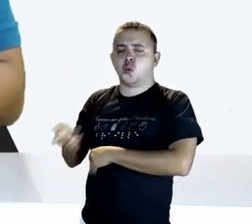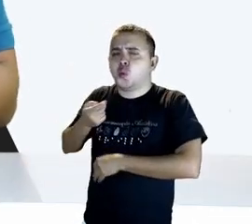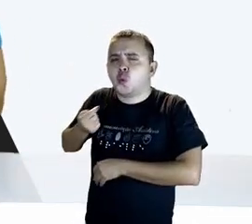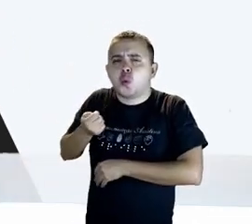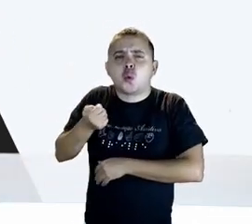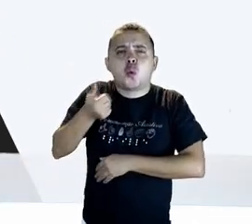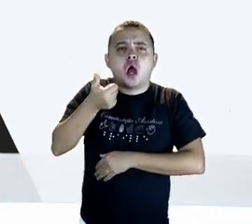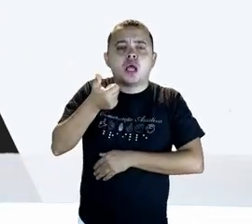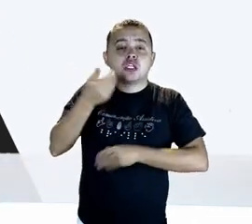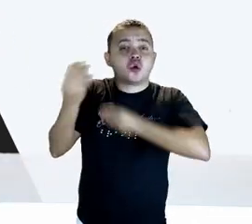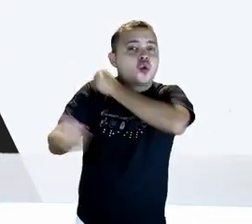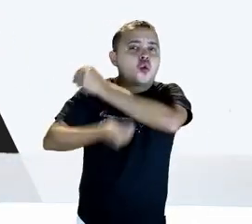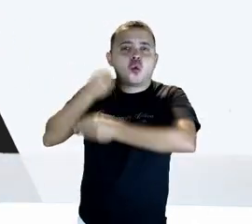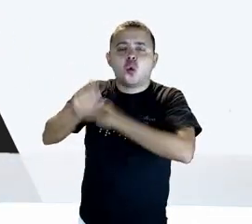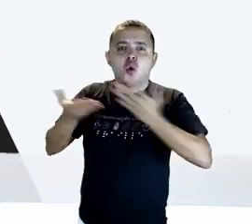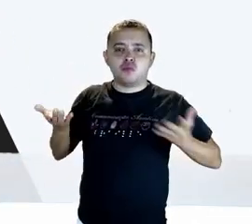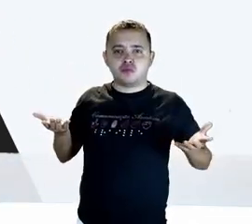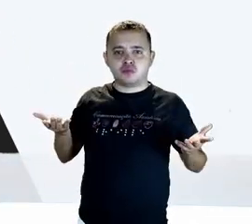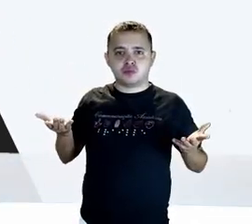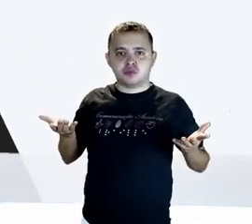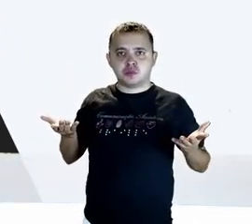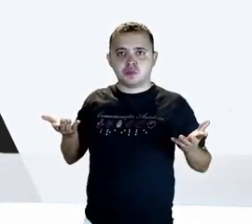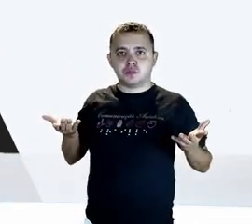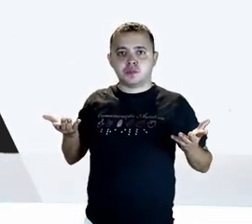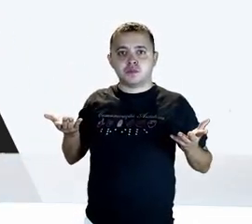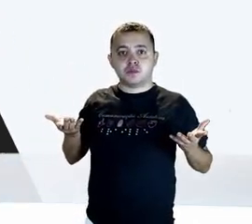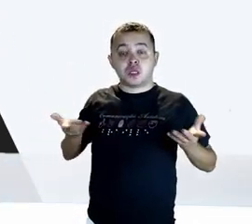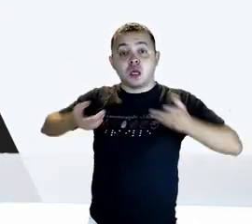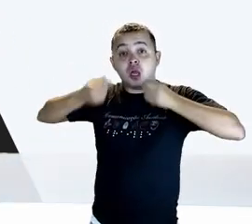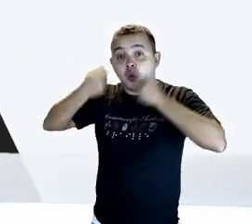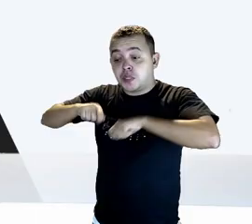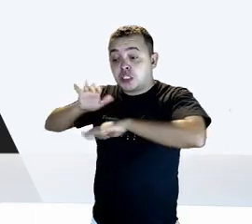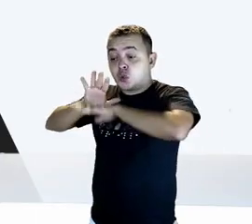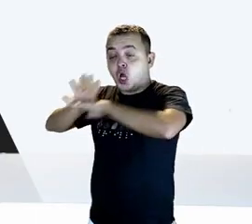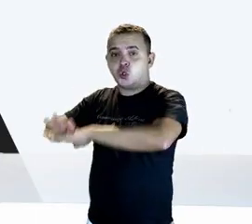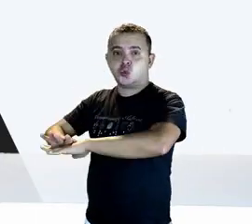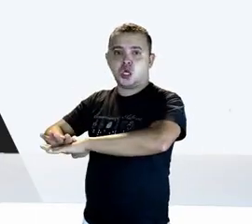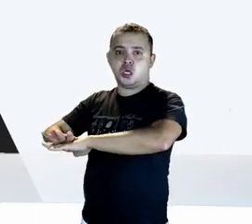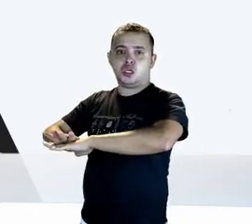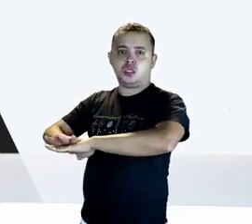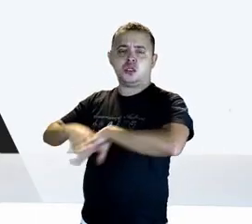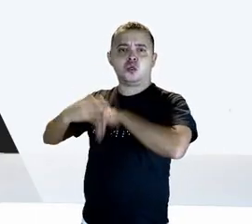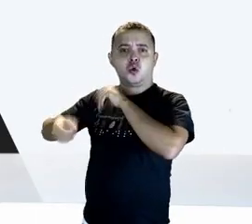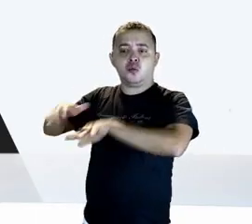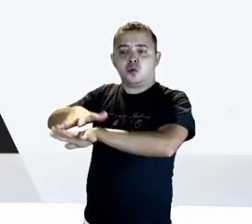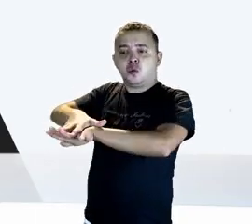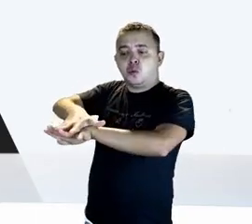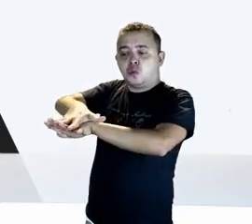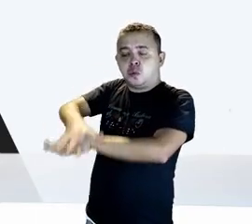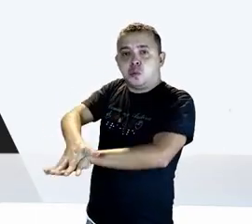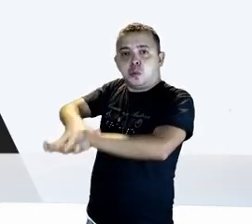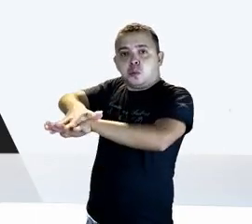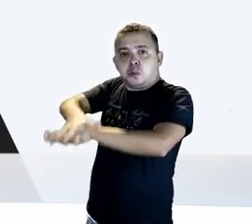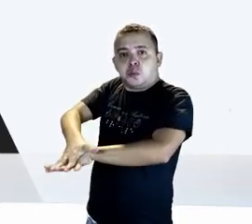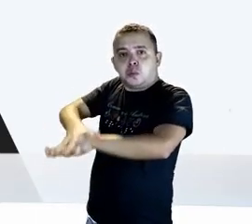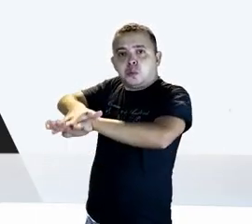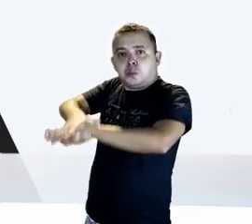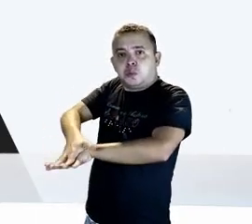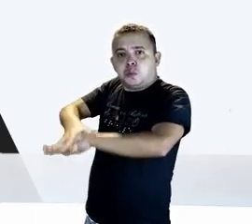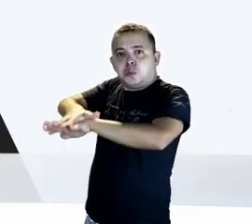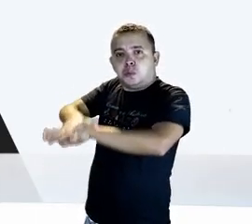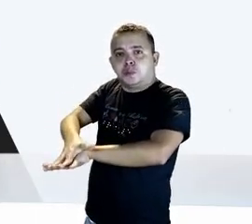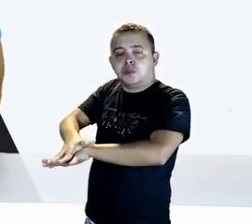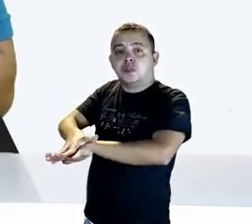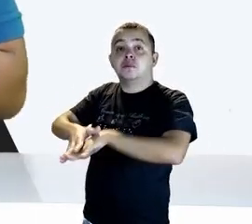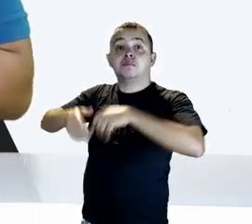cardíacos. A ocorrência isolada de uma delas só existe em curto espaço de tempo.